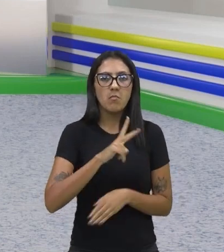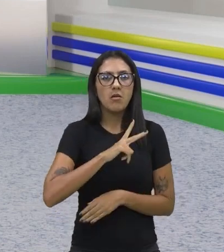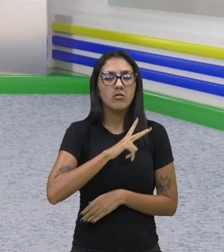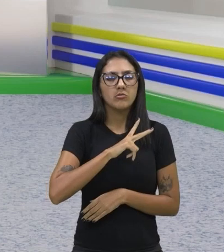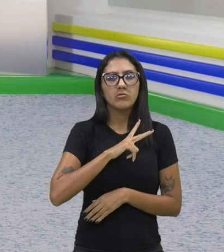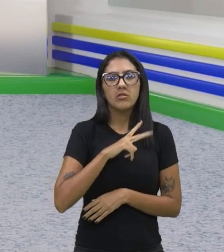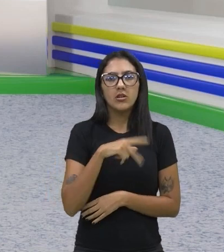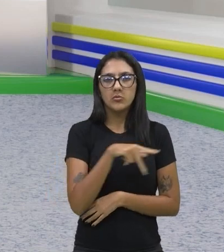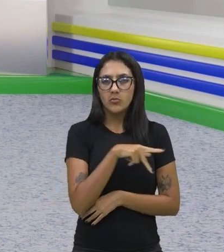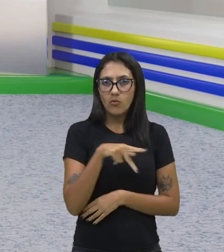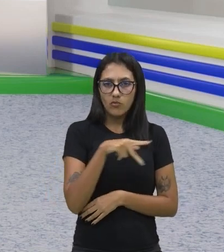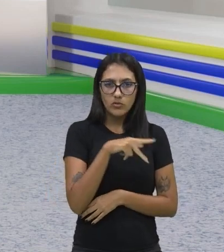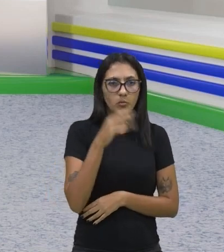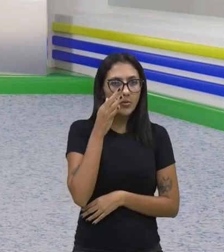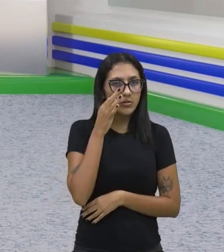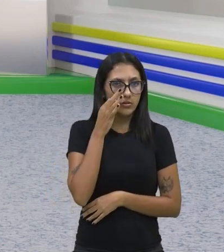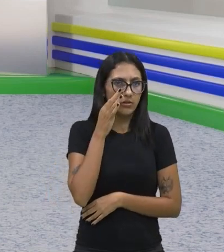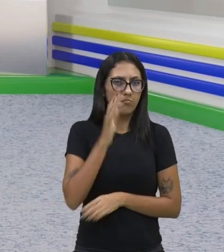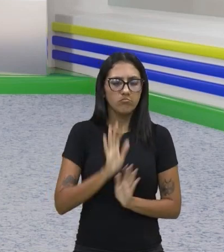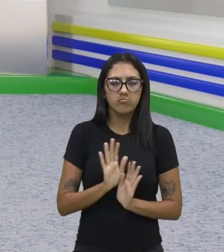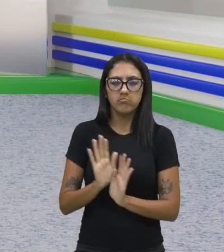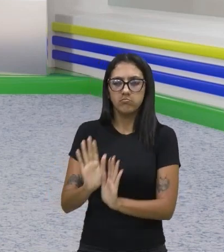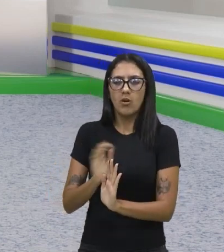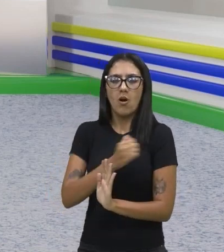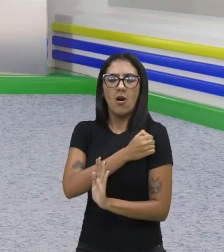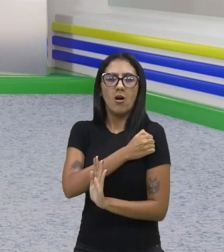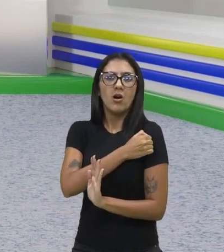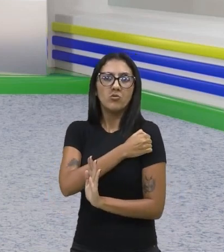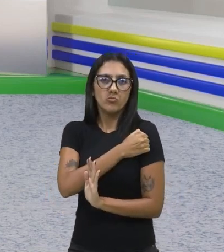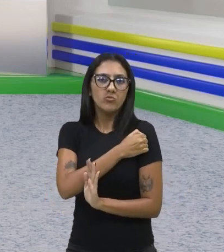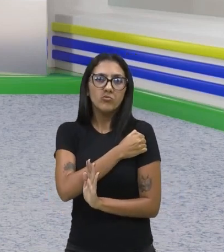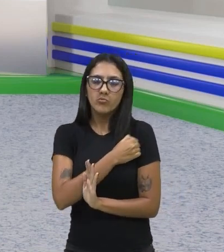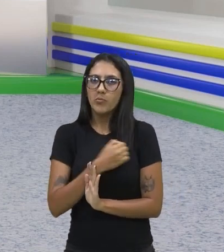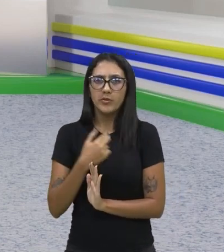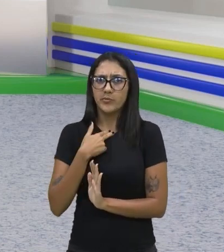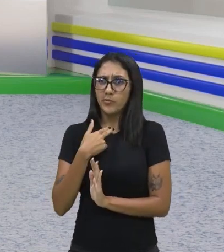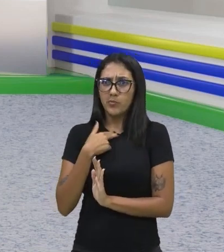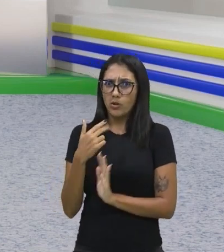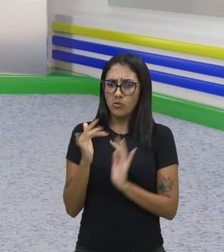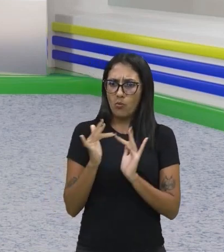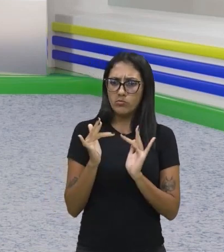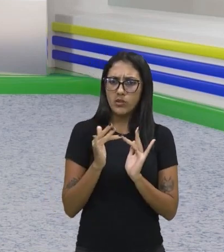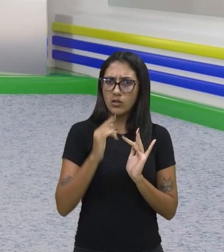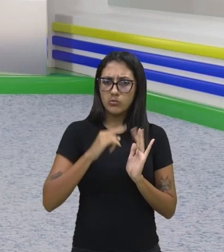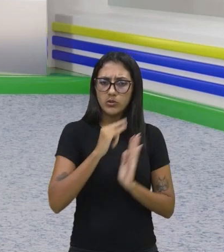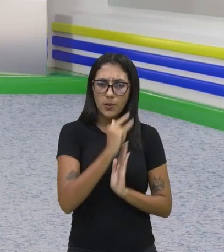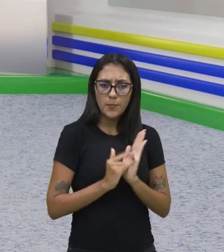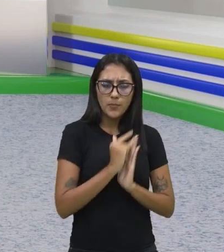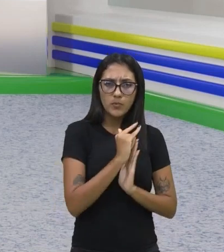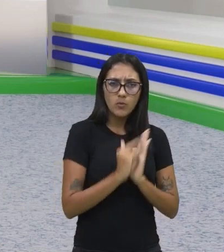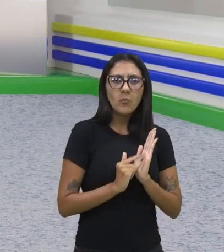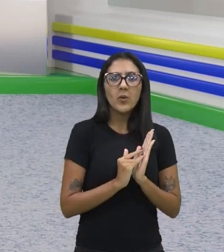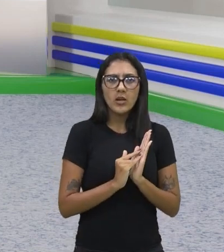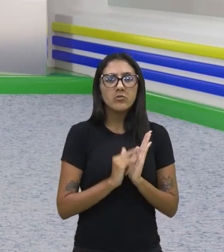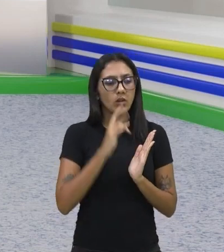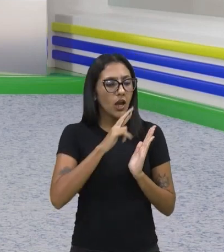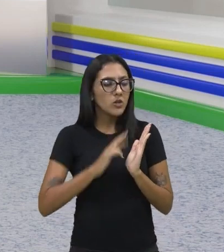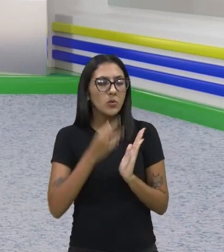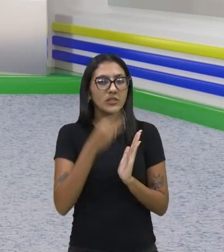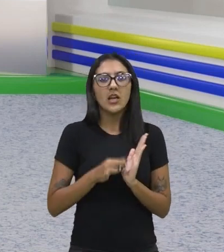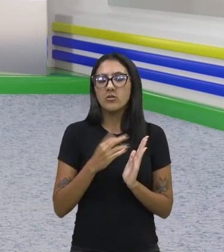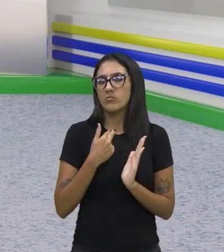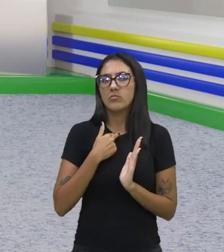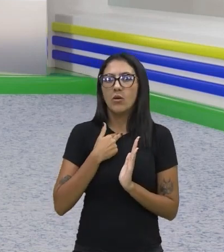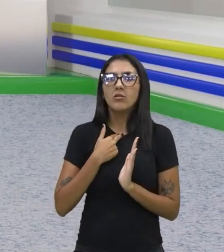tá? Deixe que o aluno, né? O aluno também não pode ter acesso ao gabarito dessas questões, para